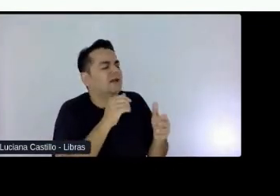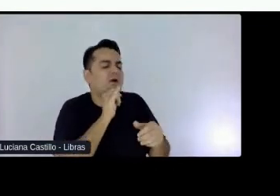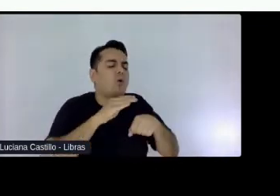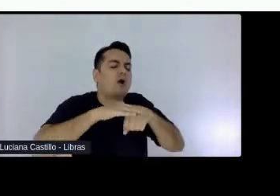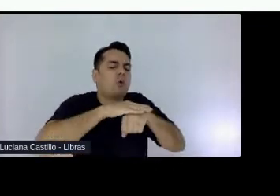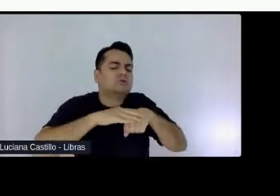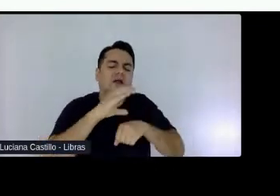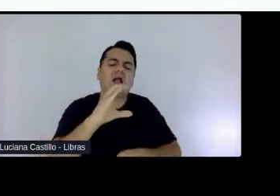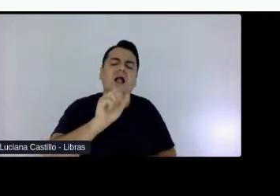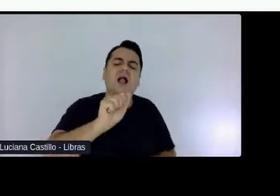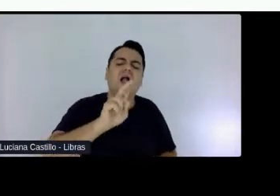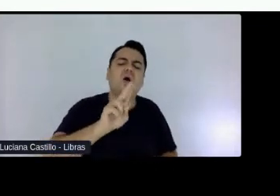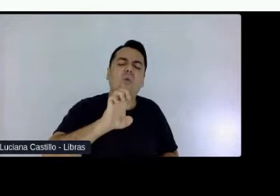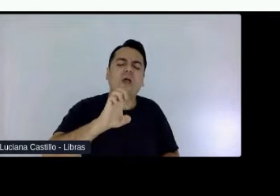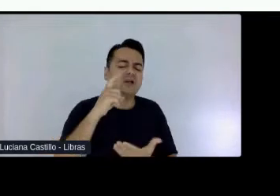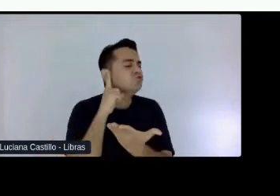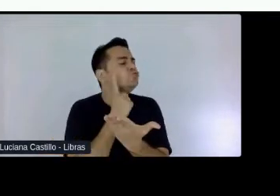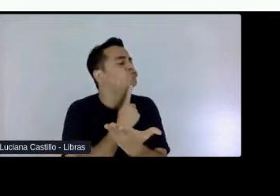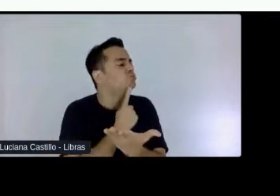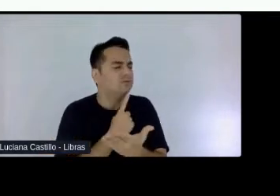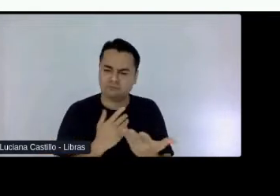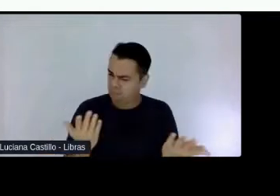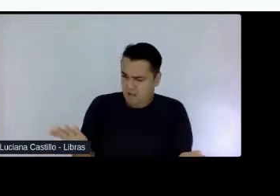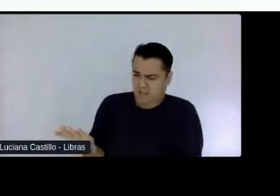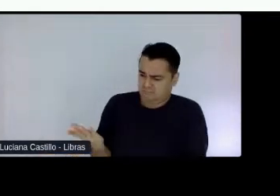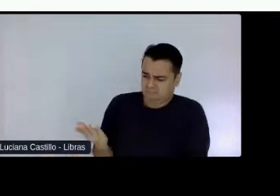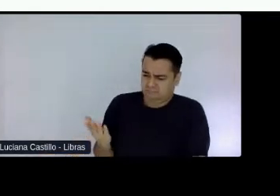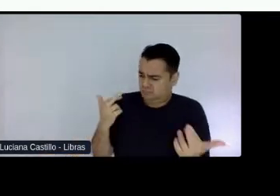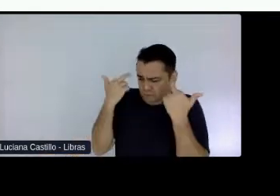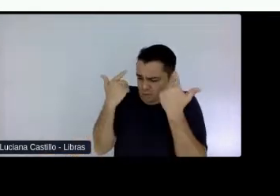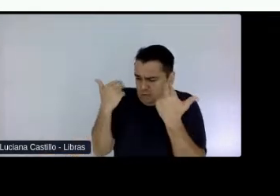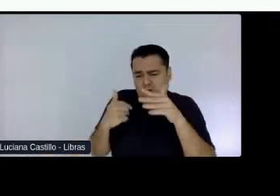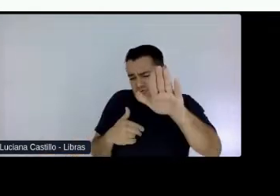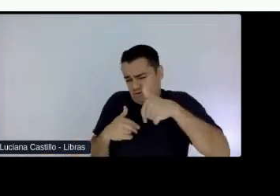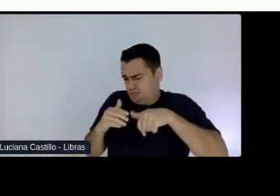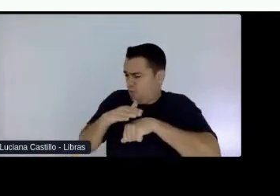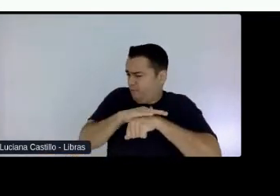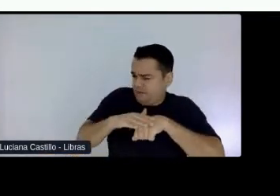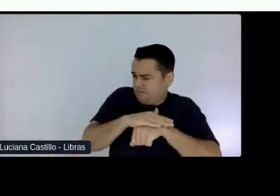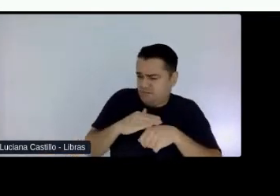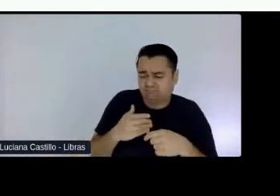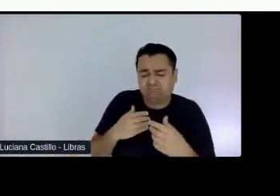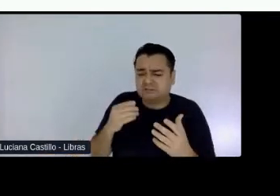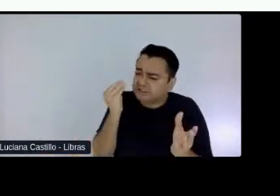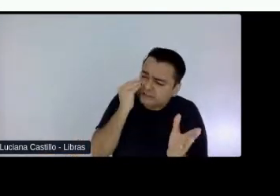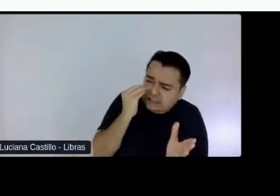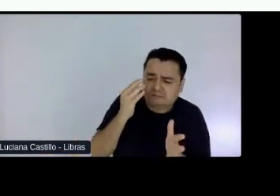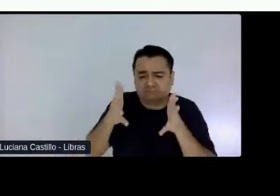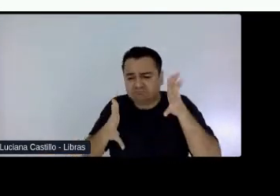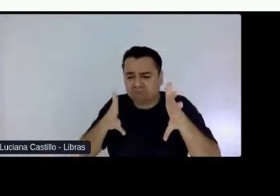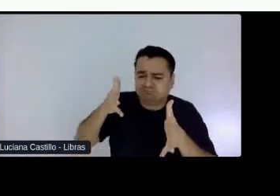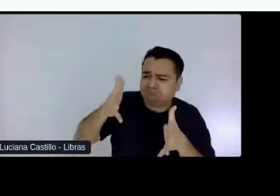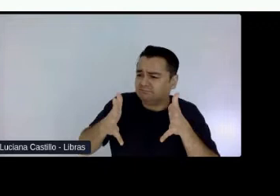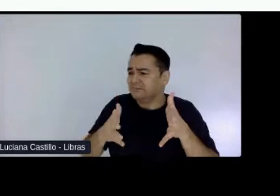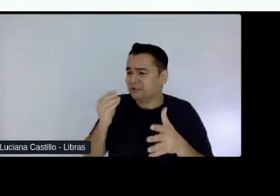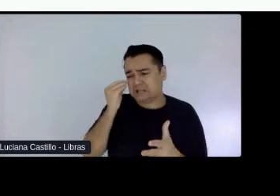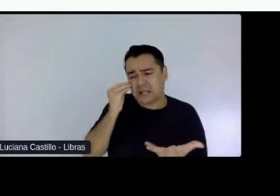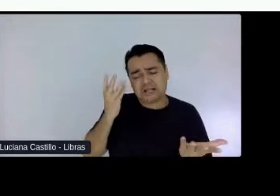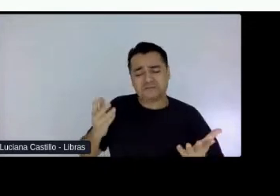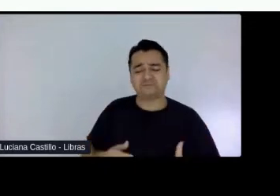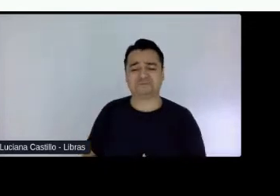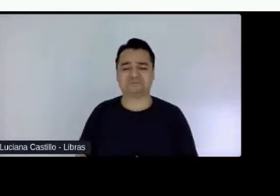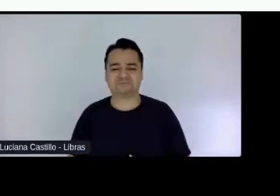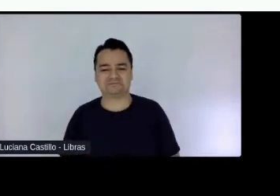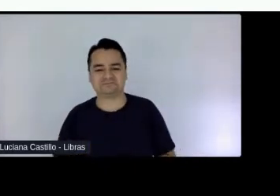Cauê. Ué, chama ele para conversar. Né? É isso. Não tem segredo, é dia a dia. Né?